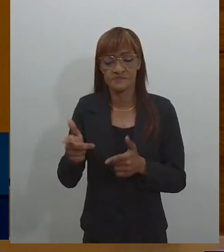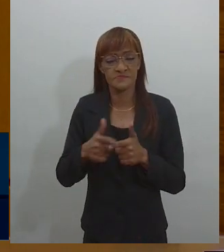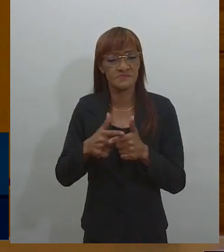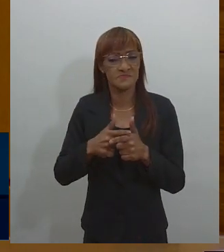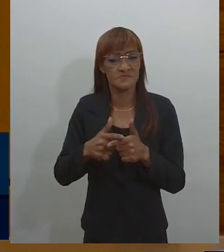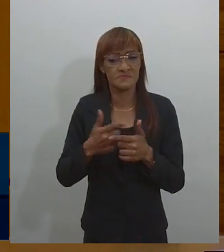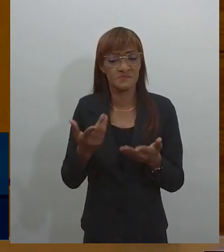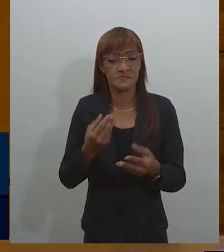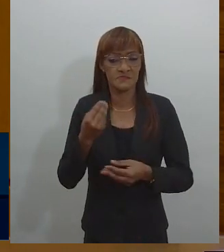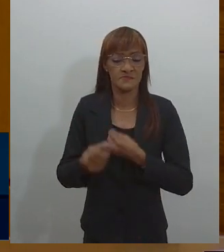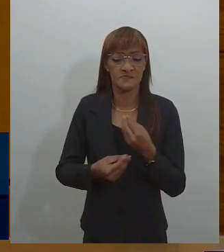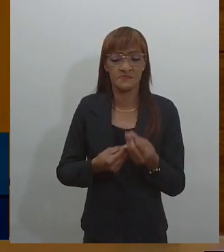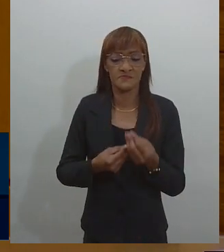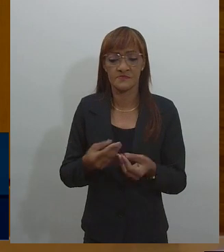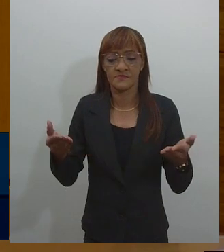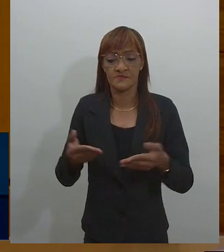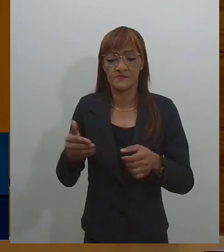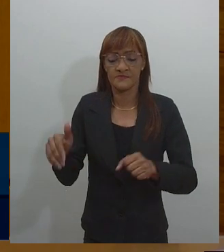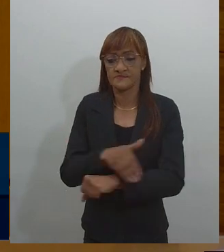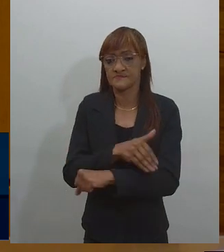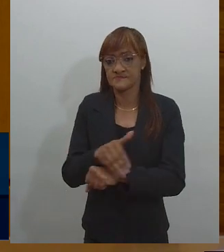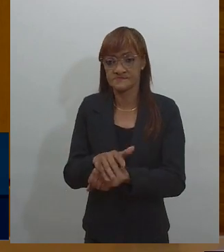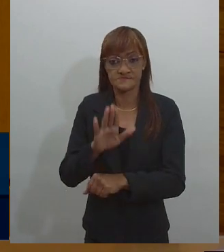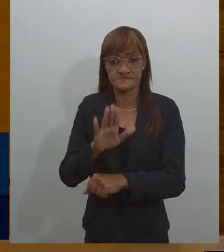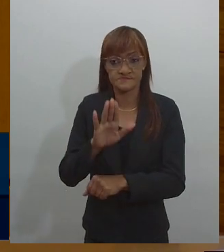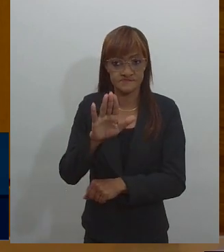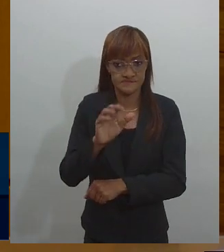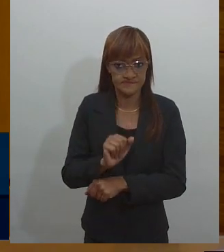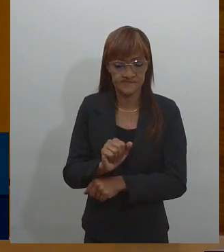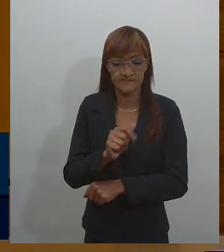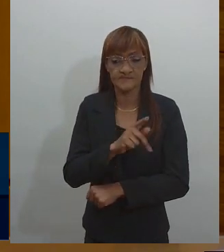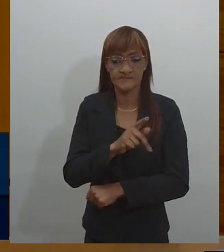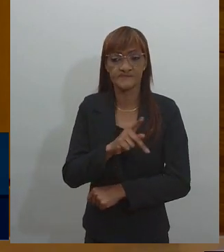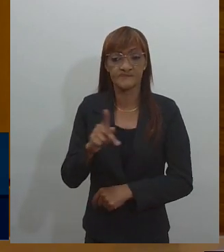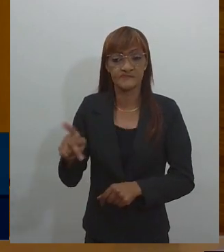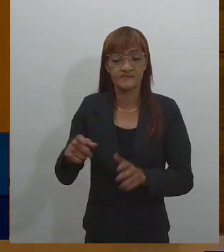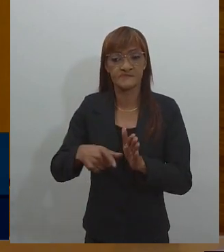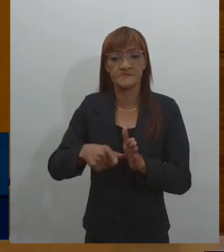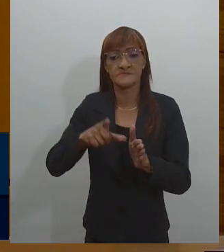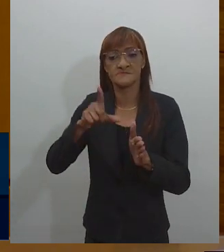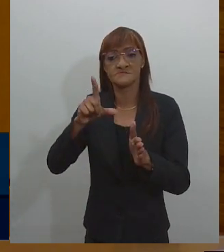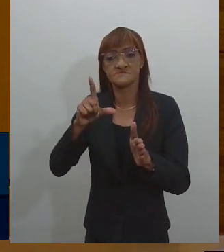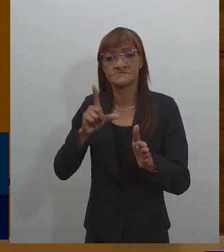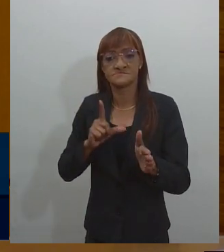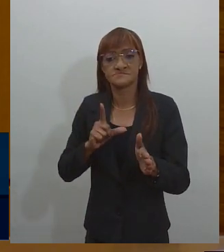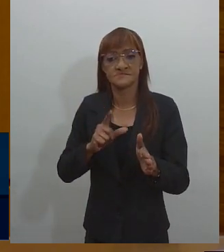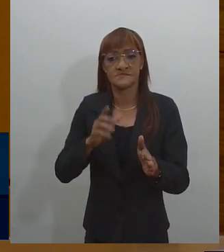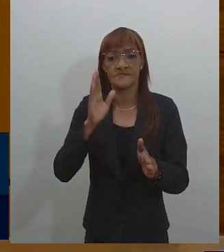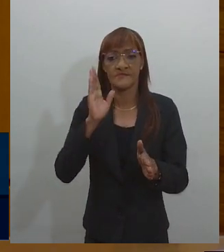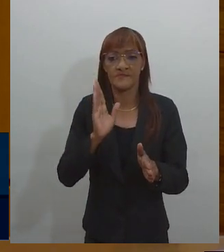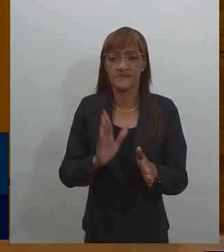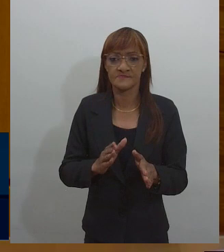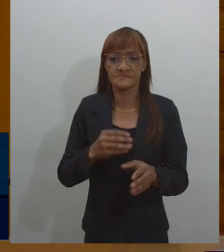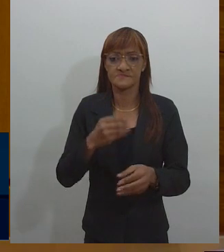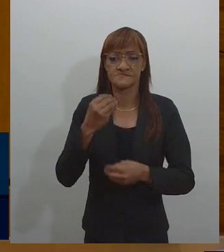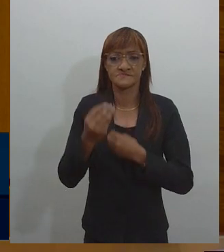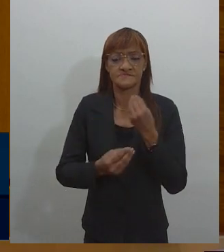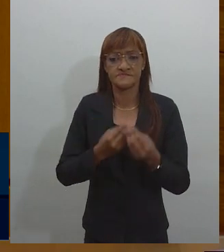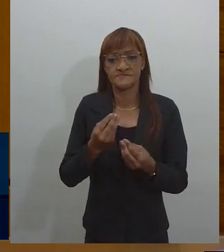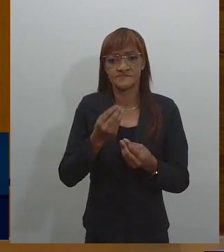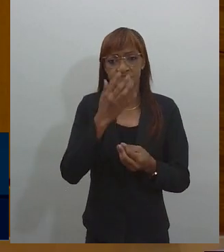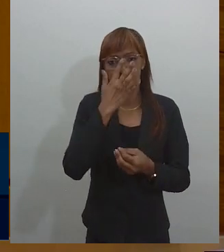rodovia. E olhe, presidente, que antes do inverno, ali em maio, fizeram o trecho de Moita Bonita